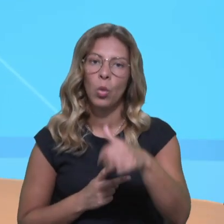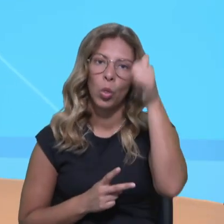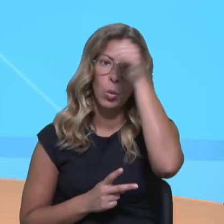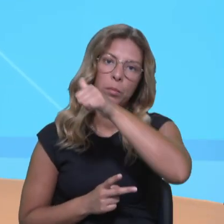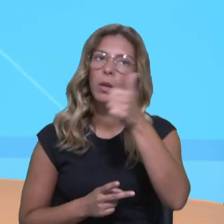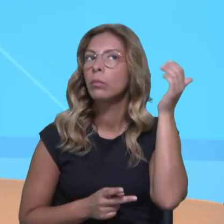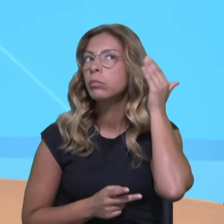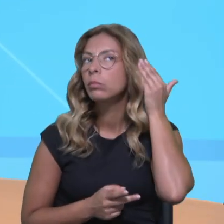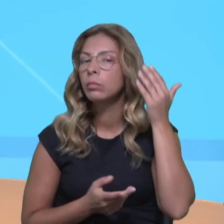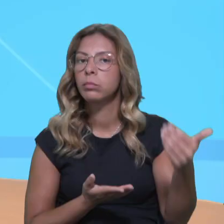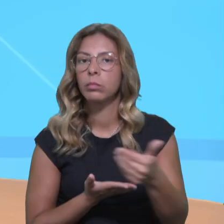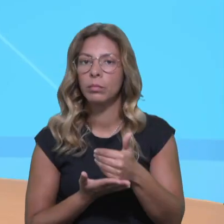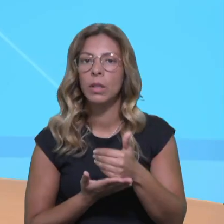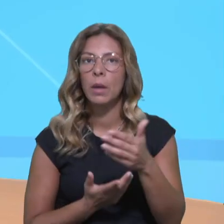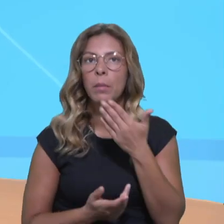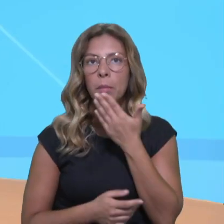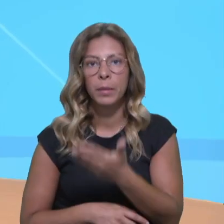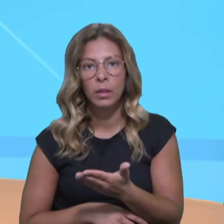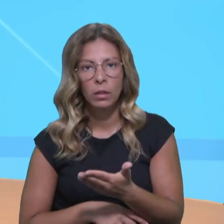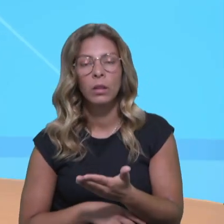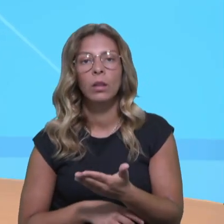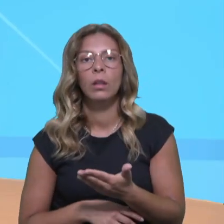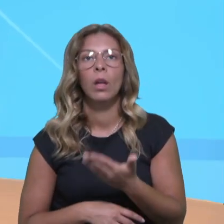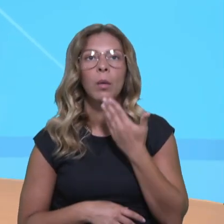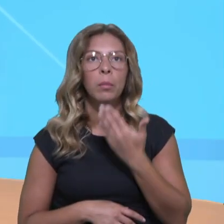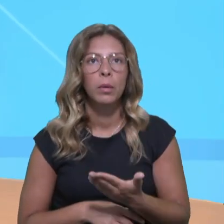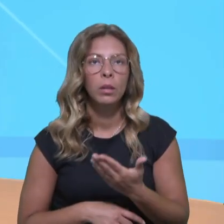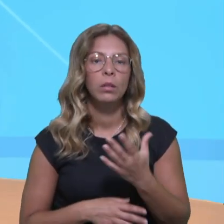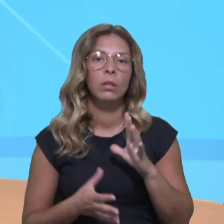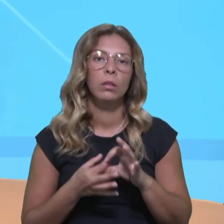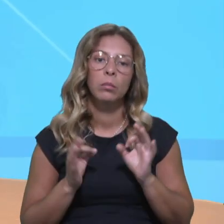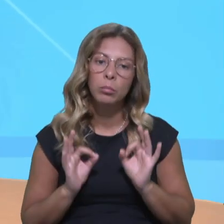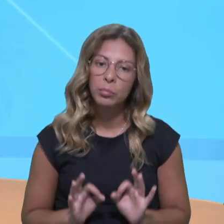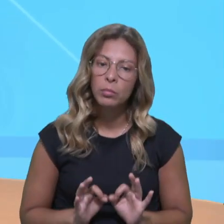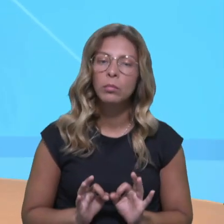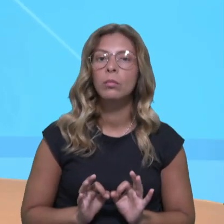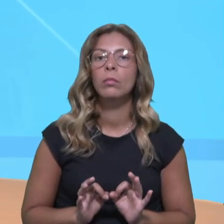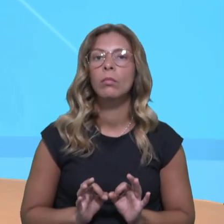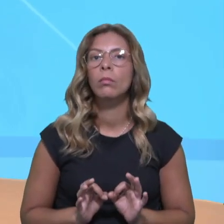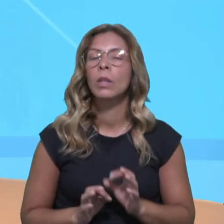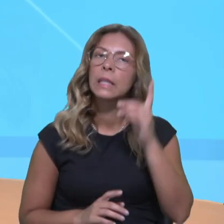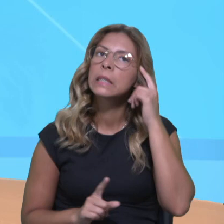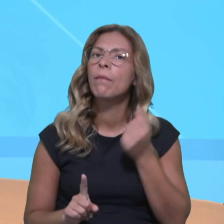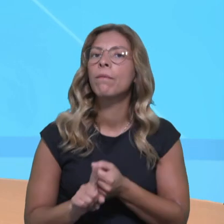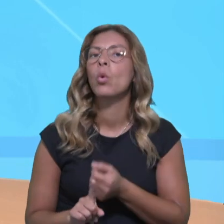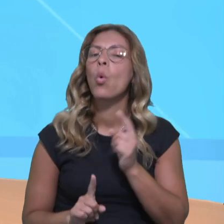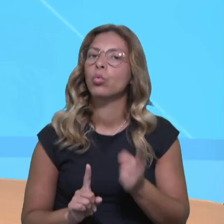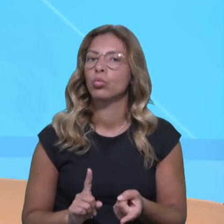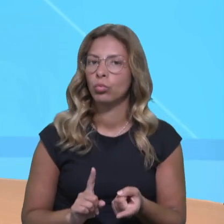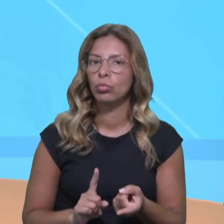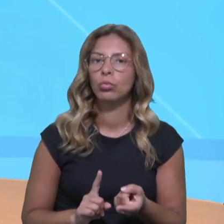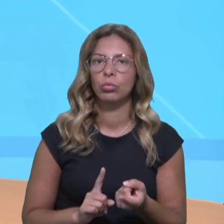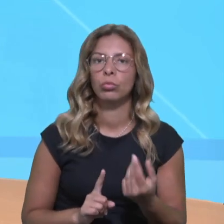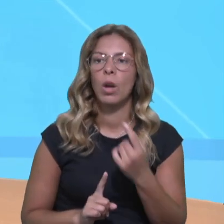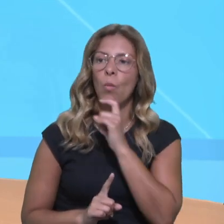essa insistência ao pedido. O pedido, pedir, dar-se-vos-á. Enfim, que desafio é este ou que alerta é este que é dado